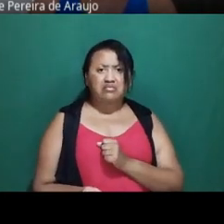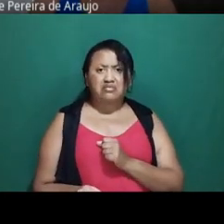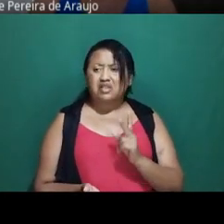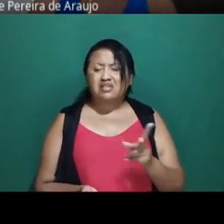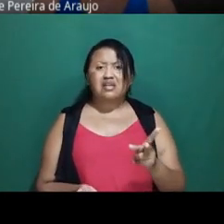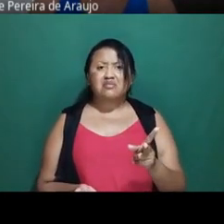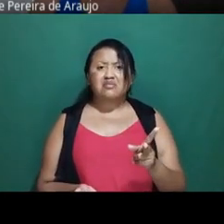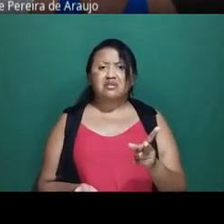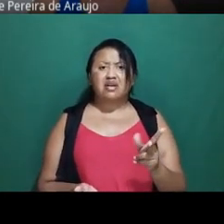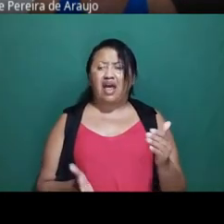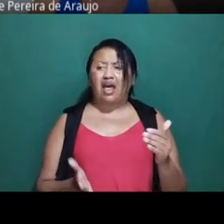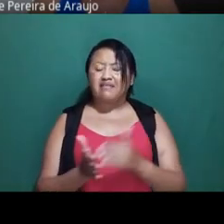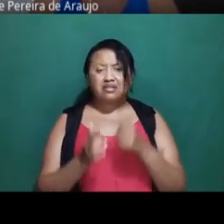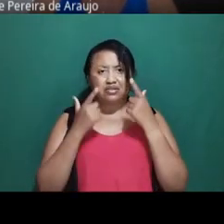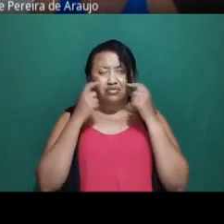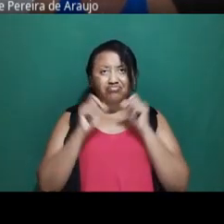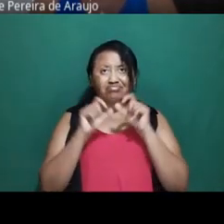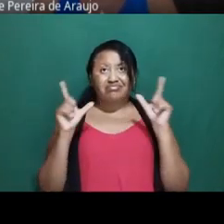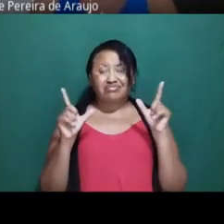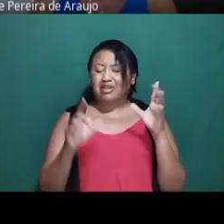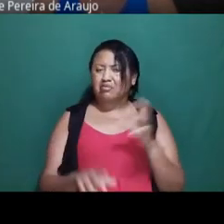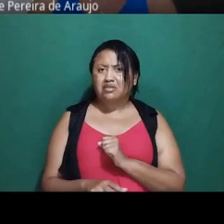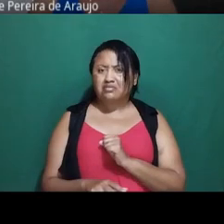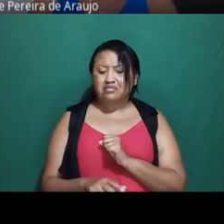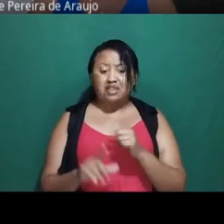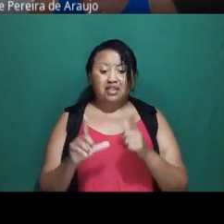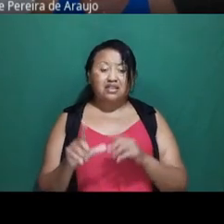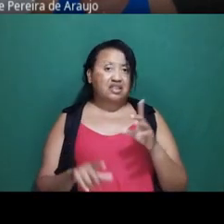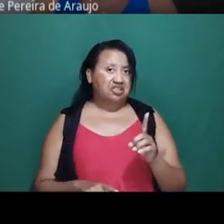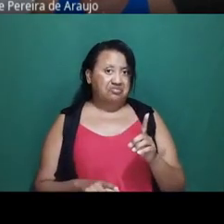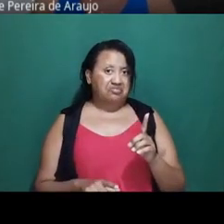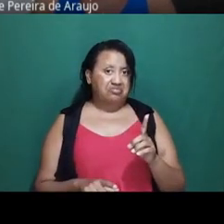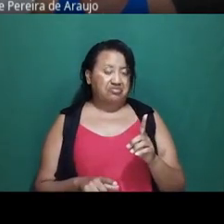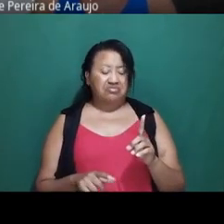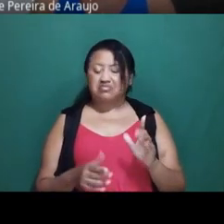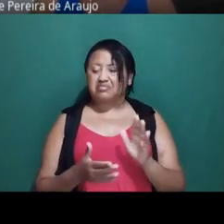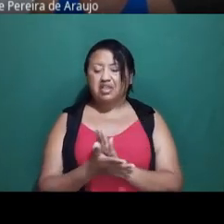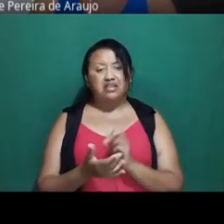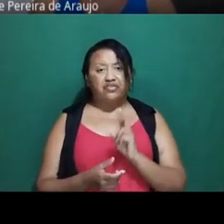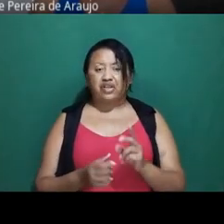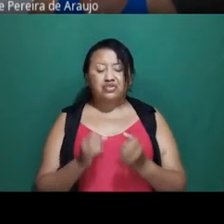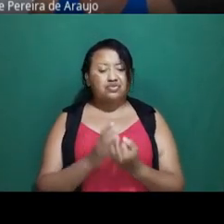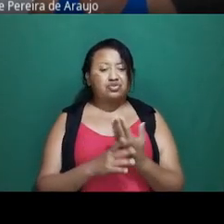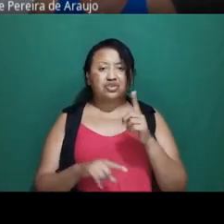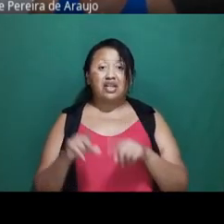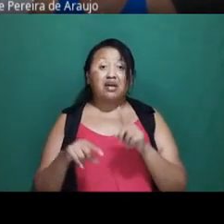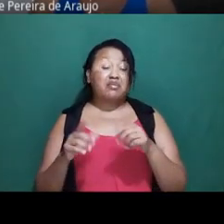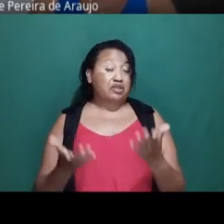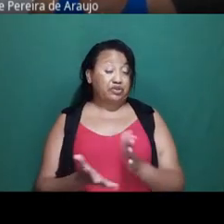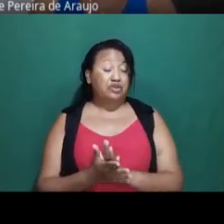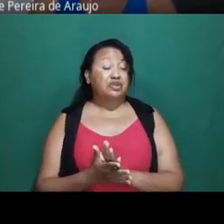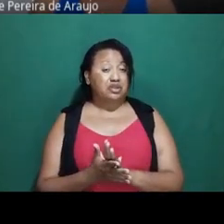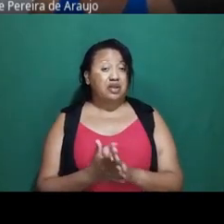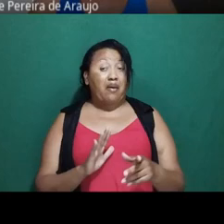sempre e até de olhos vidrados amar letra D também foge não é não aparece os elementos